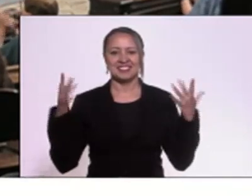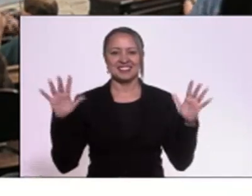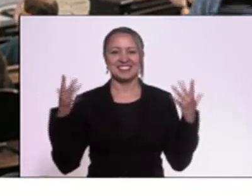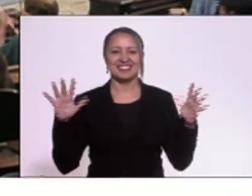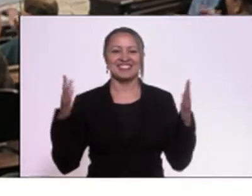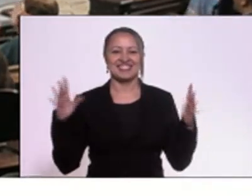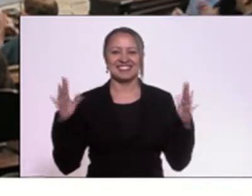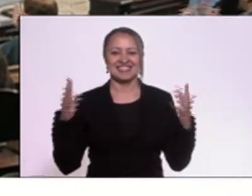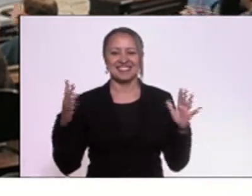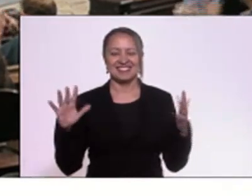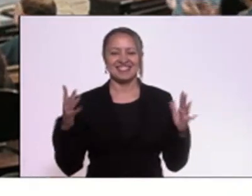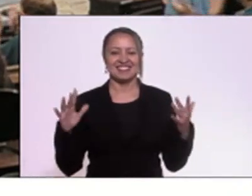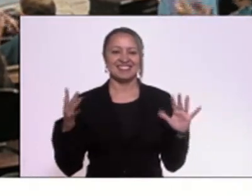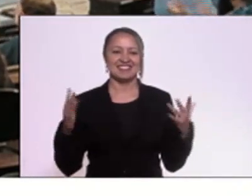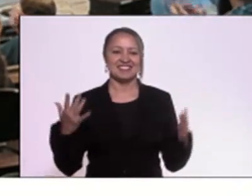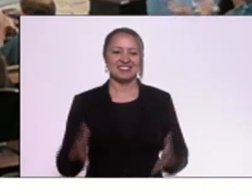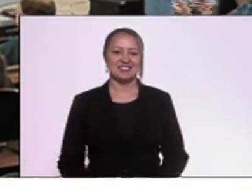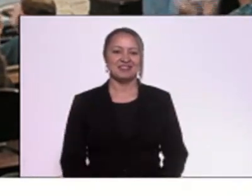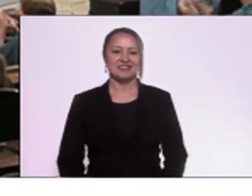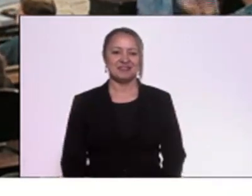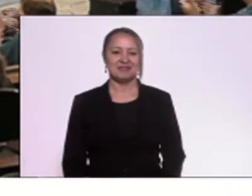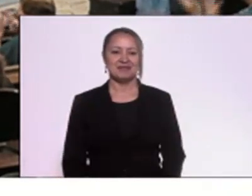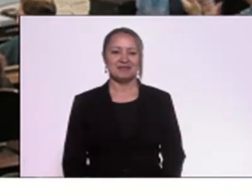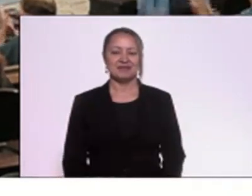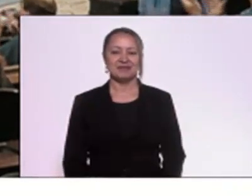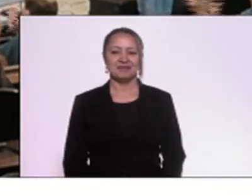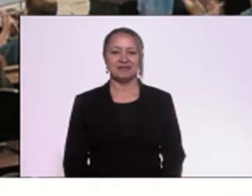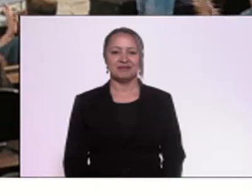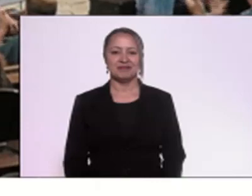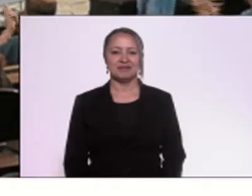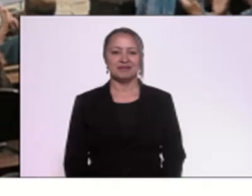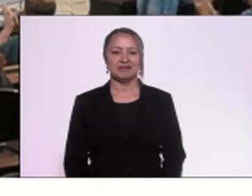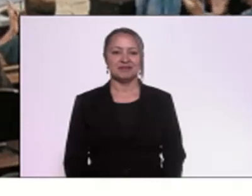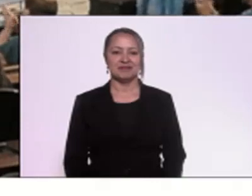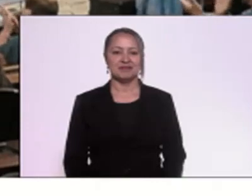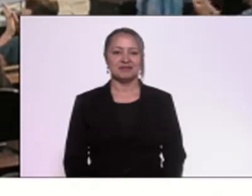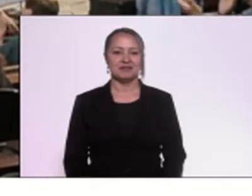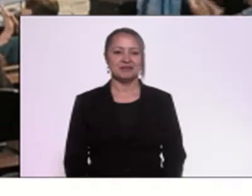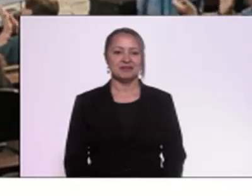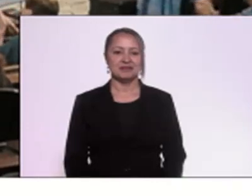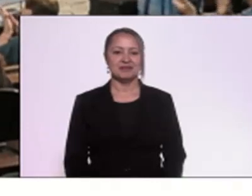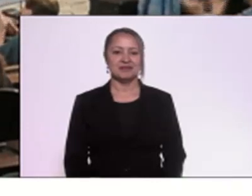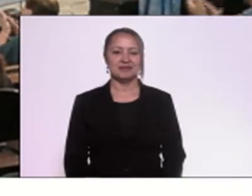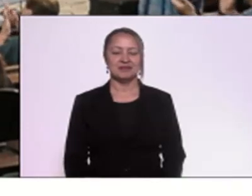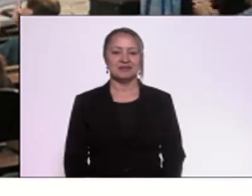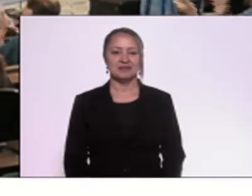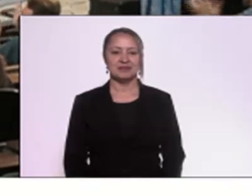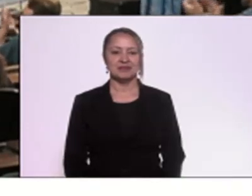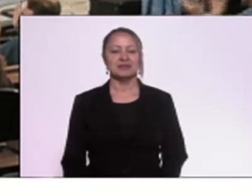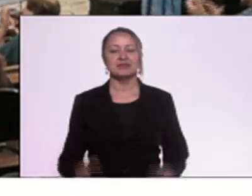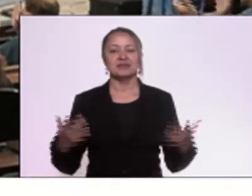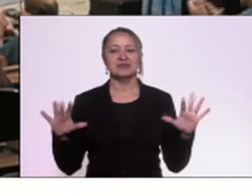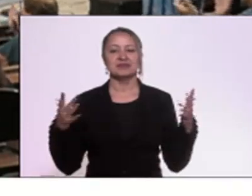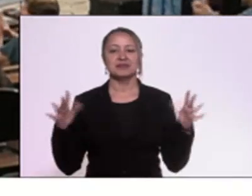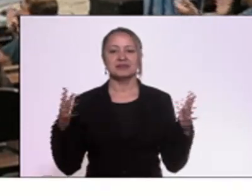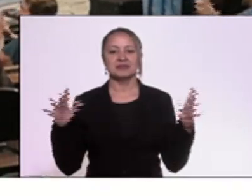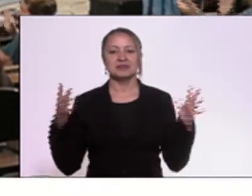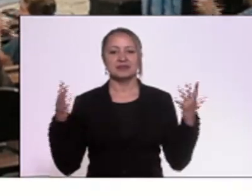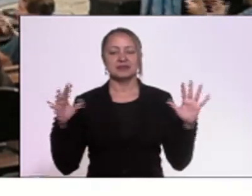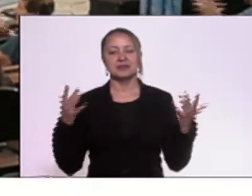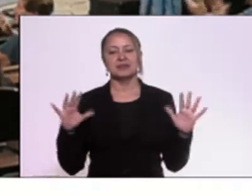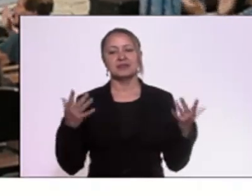Você sabe que o Vinícius está falando uma coisa, Adailton, essa homenagem feita a você hoje, ele lembrou